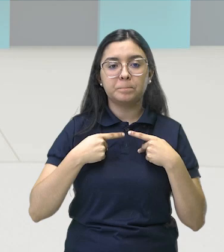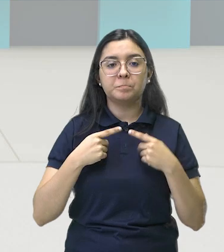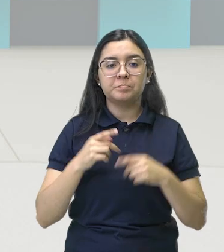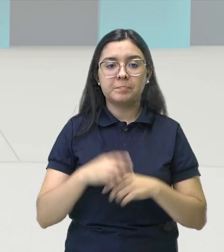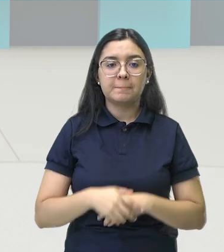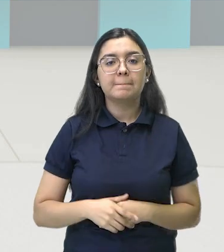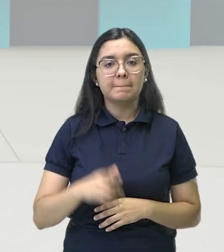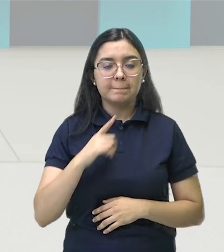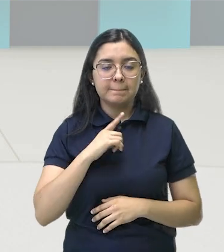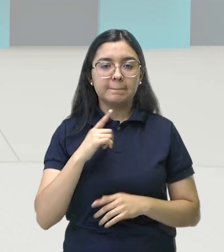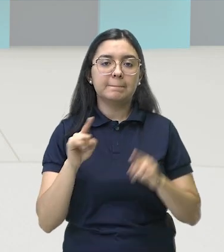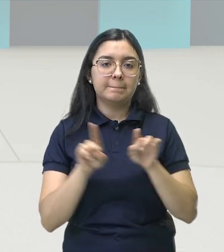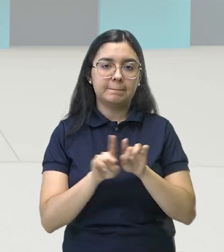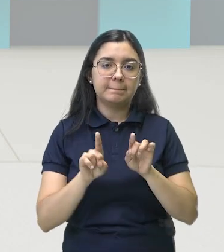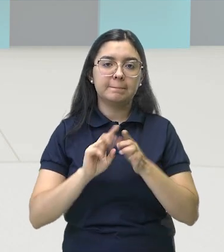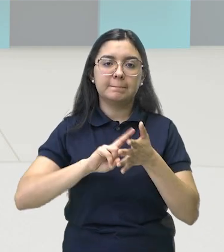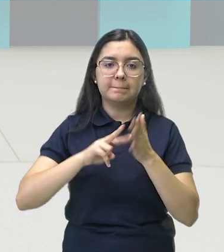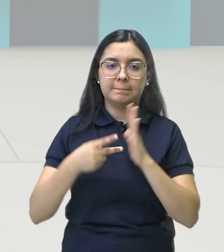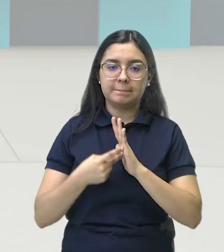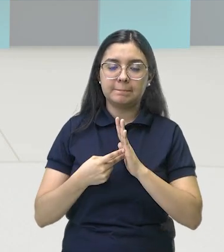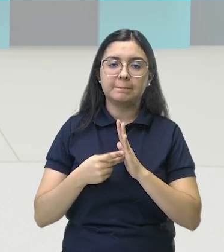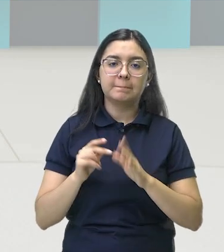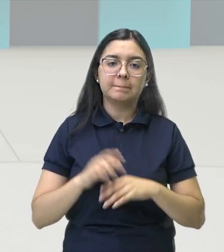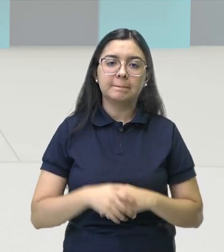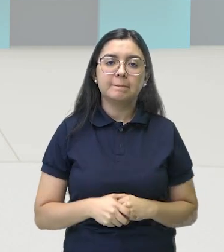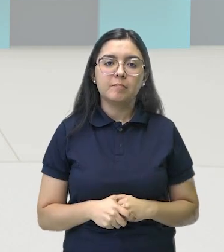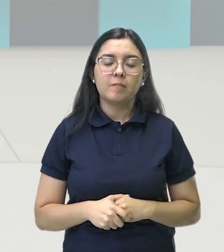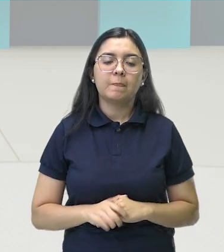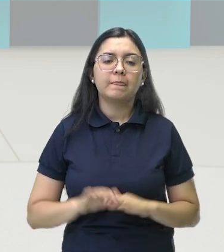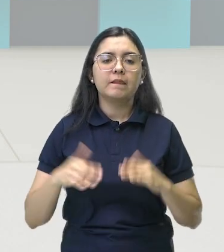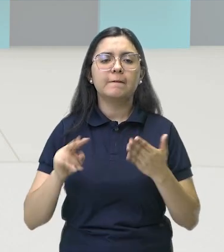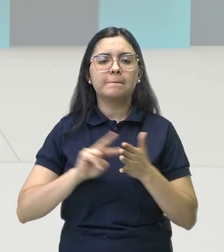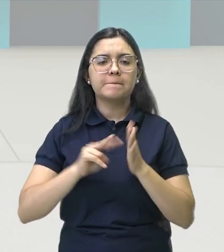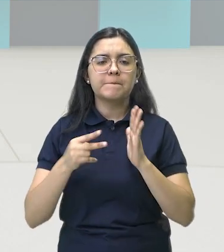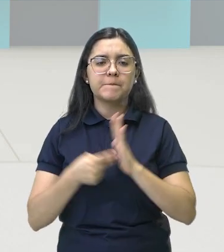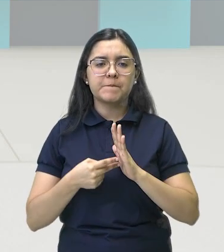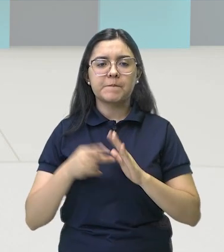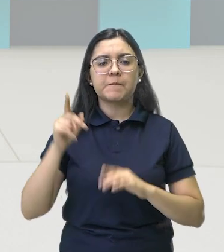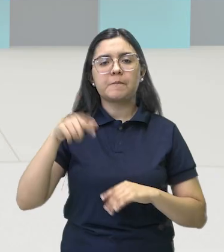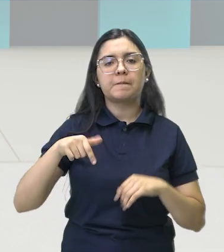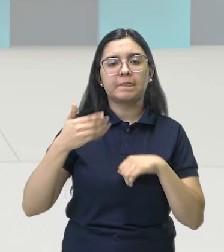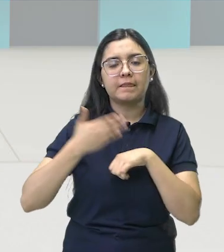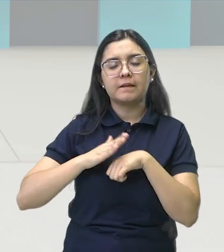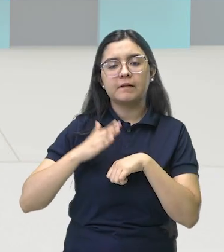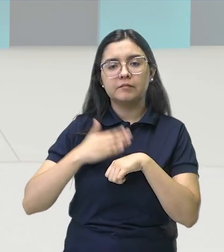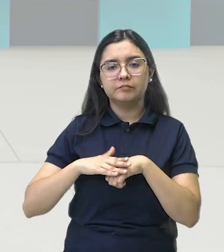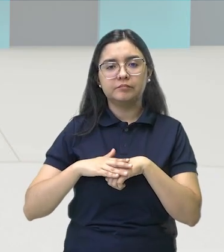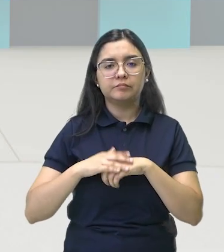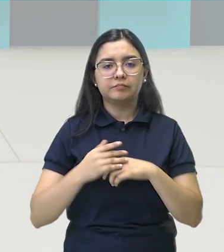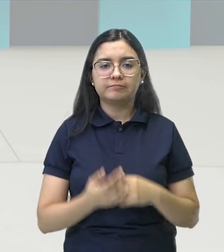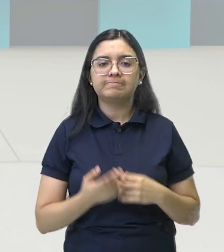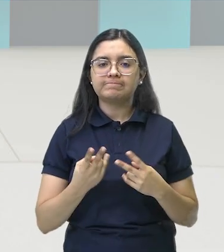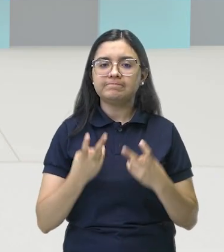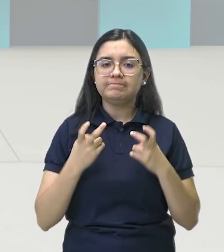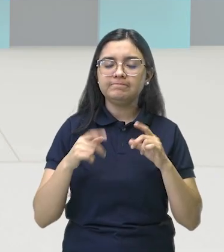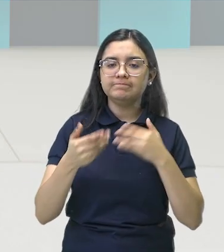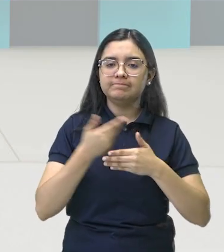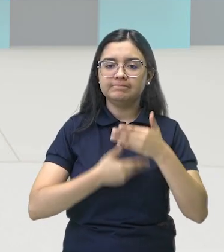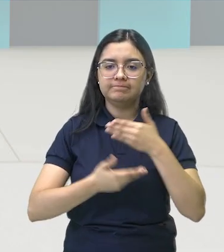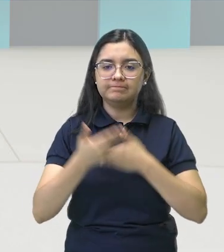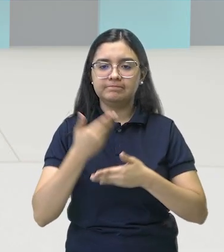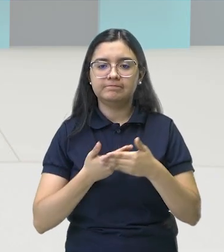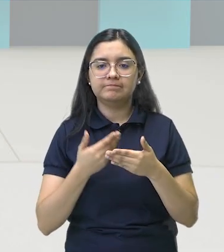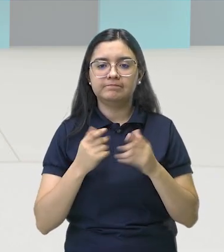de significados. Então, esse significado ele serve como uma prática de reconhecimento e interação com